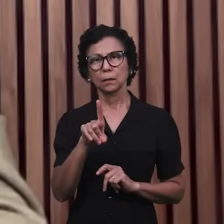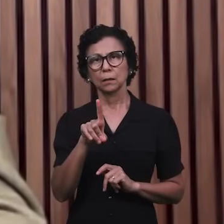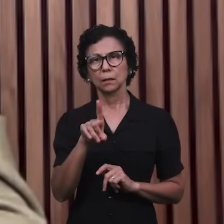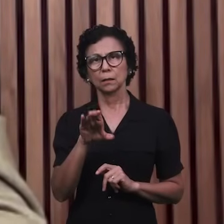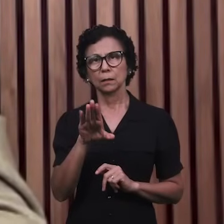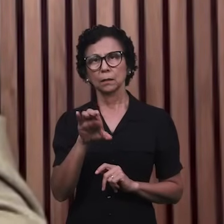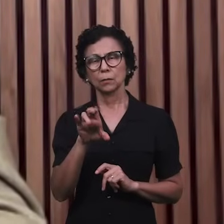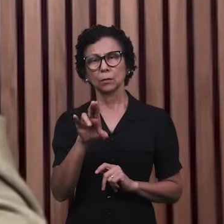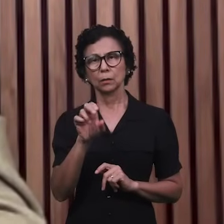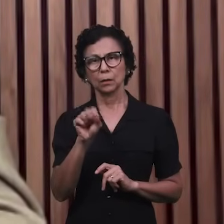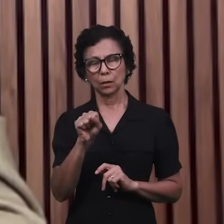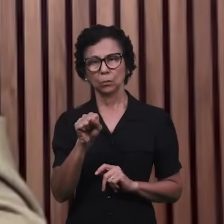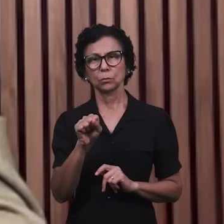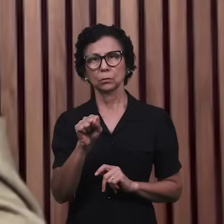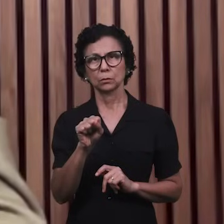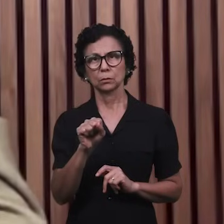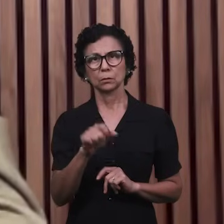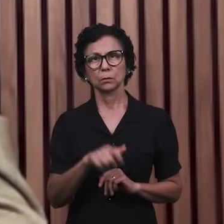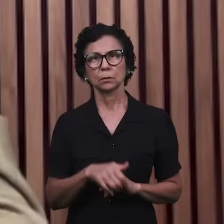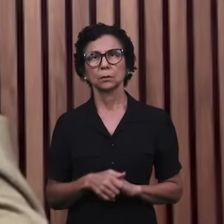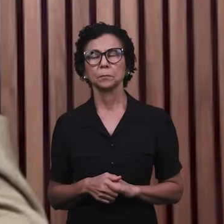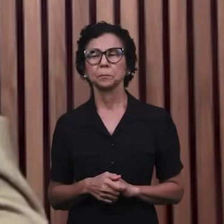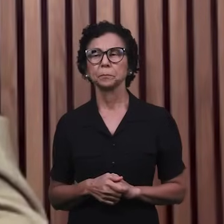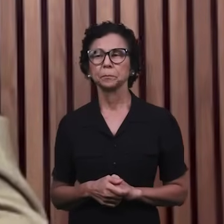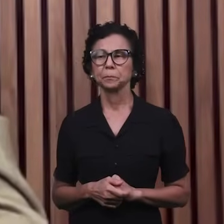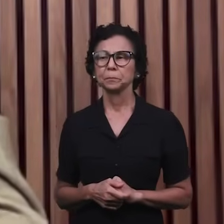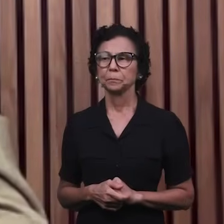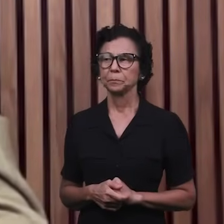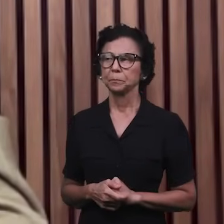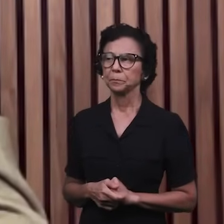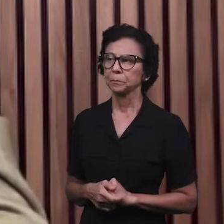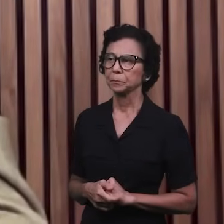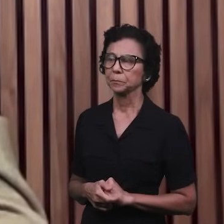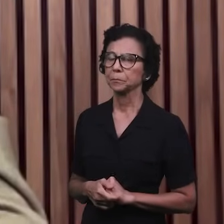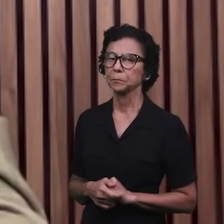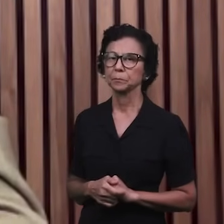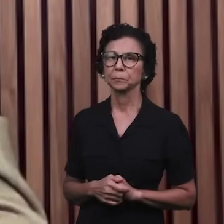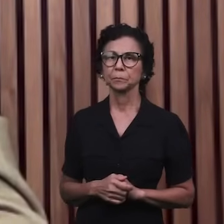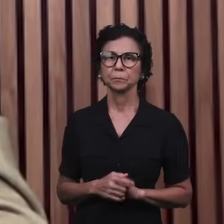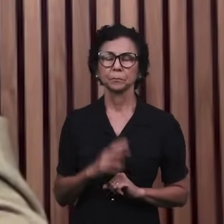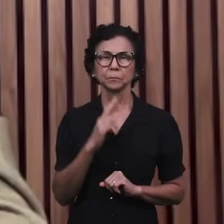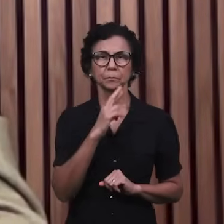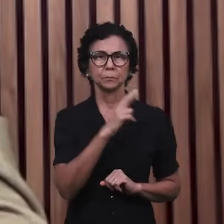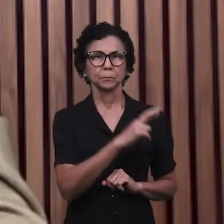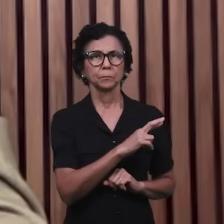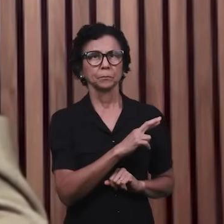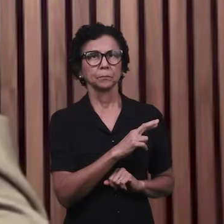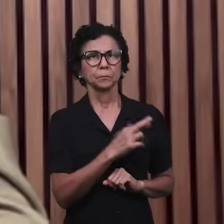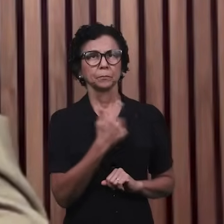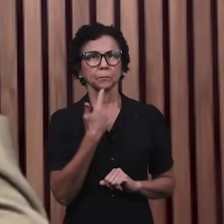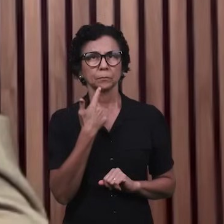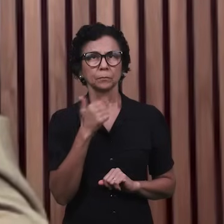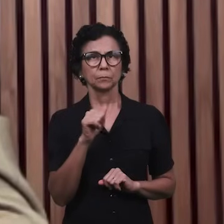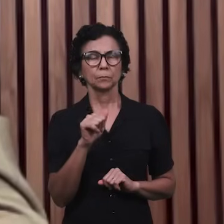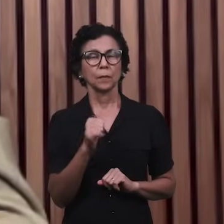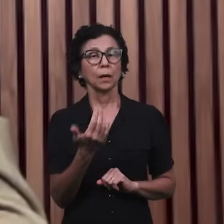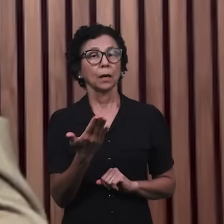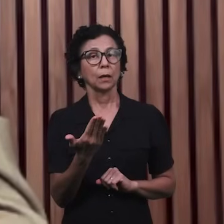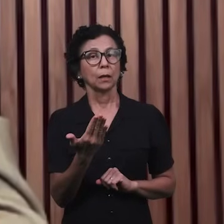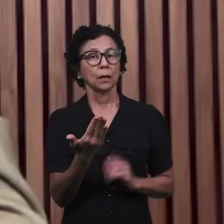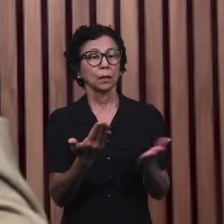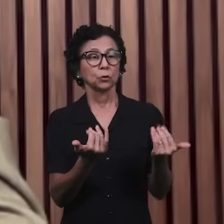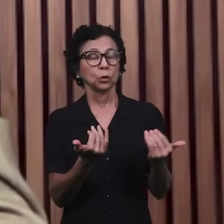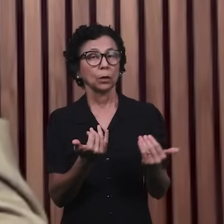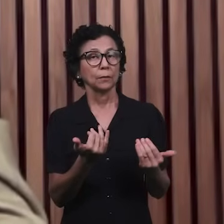respondem ao rei em aramaico. Quando eles, sim, né, sim, quando sim, os sim. caldeus respondem ao rei em aramaico, o texto,